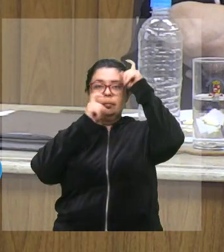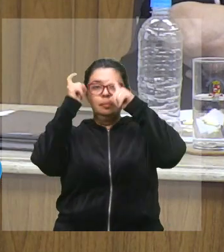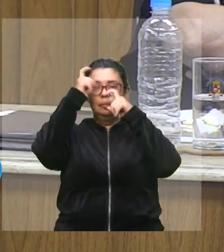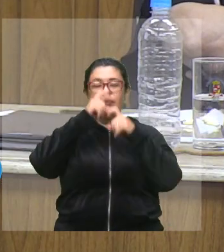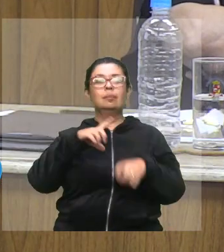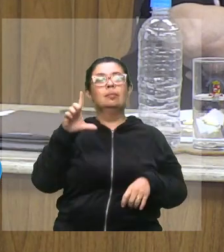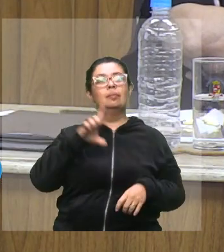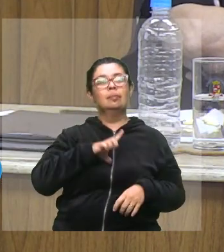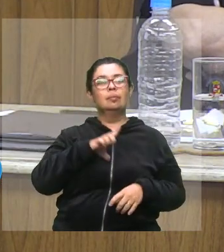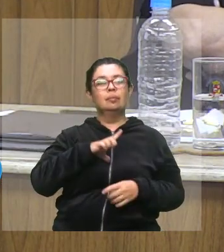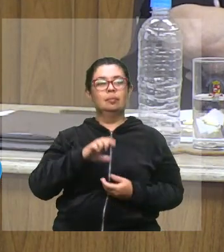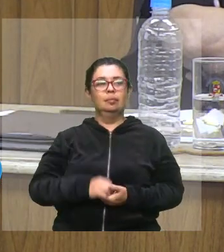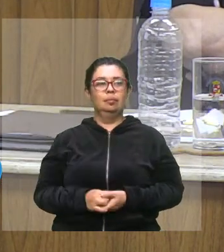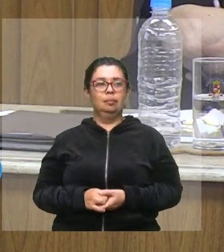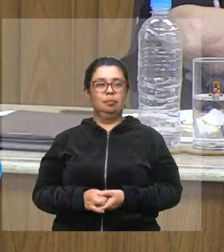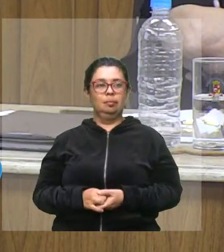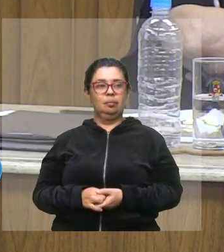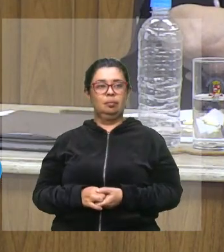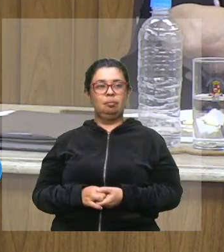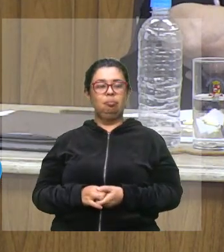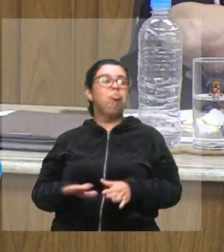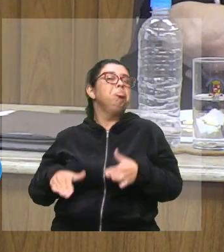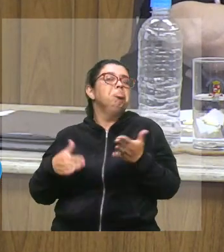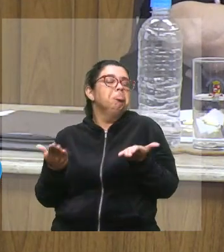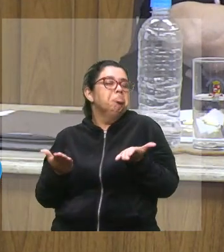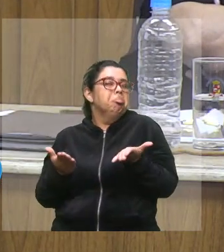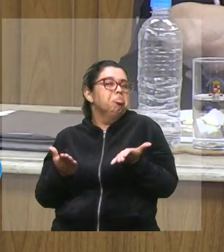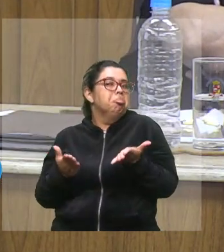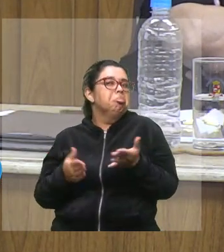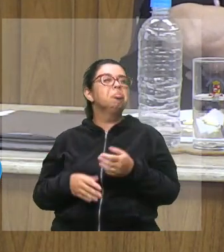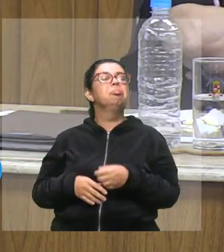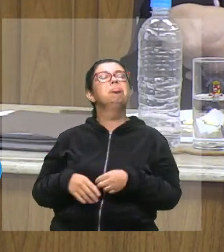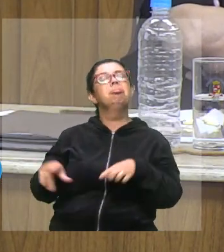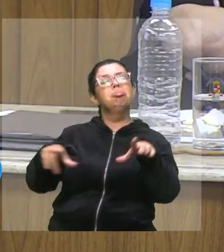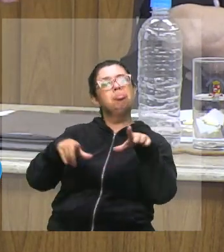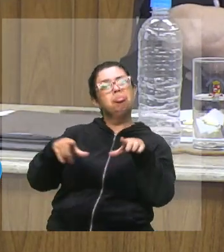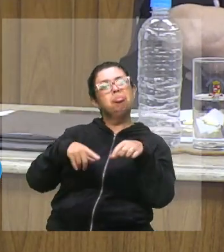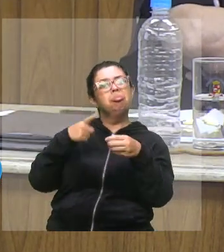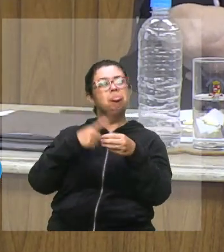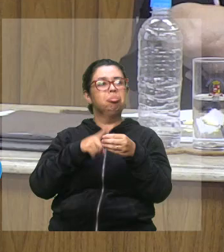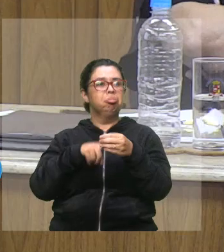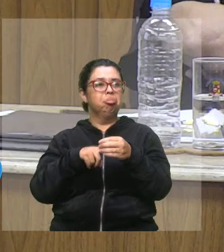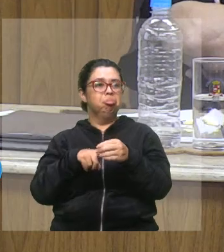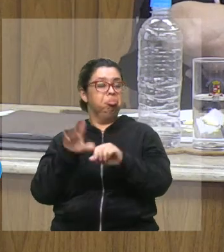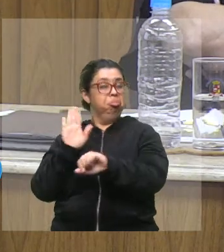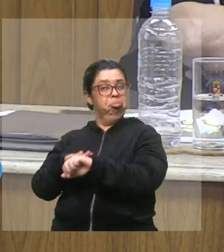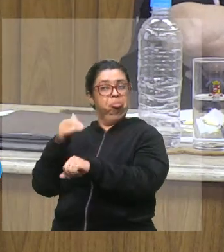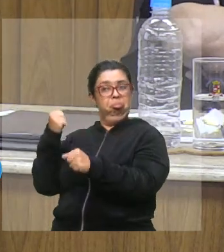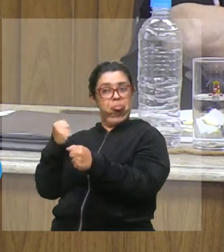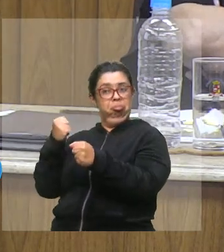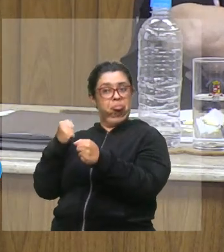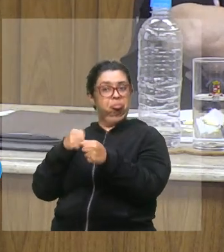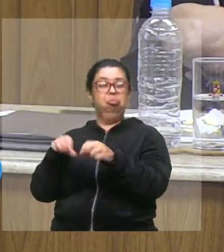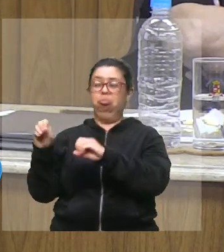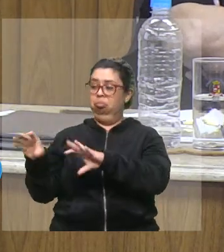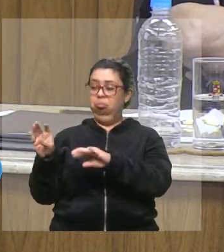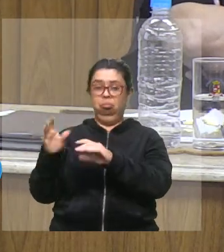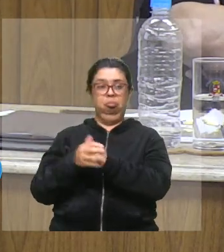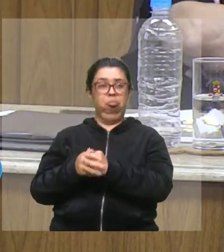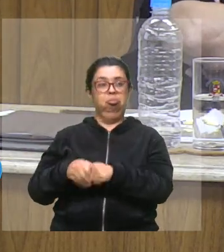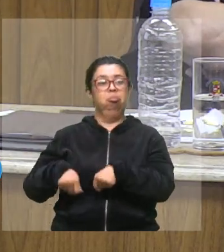questão da vocação da cidade, né? É a vocação educacional, é a prestação de serviço, é o